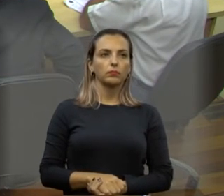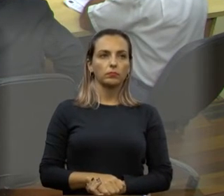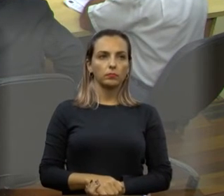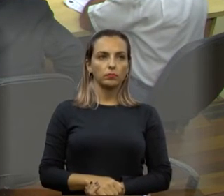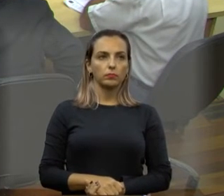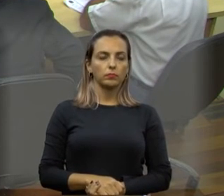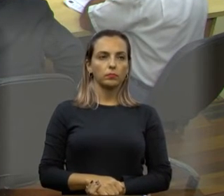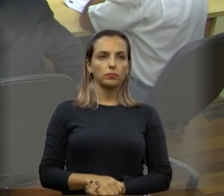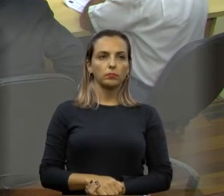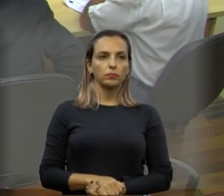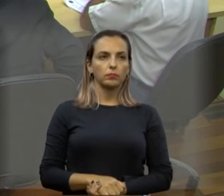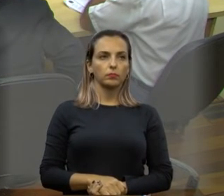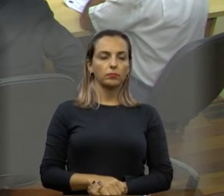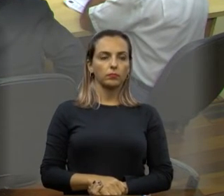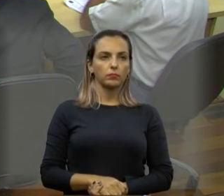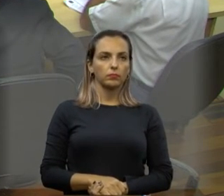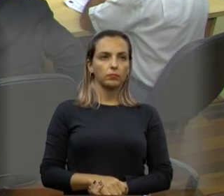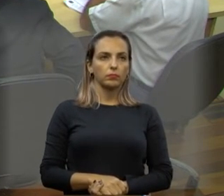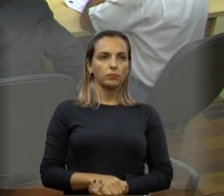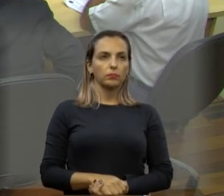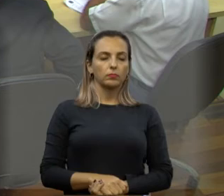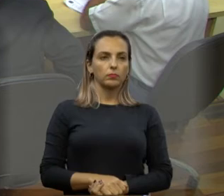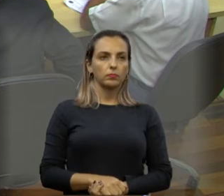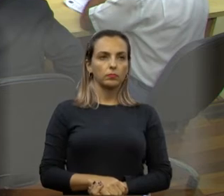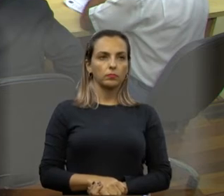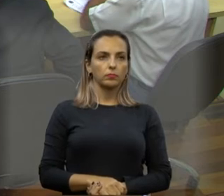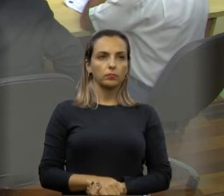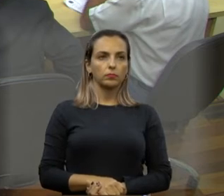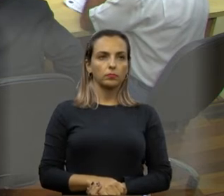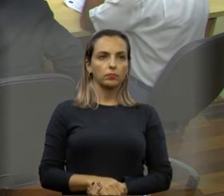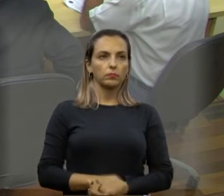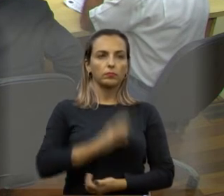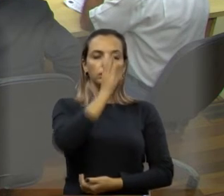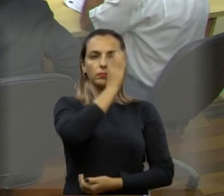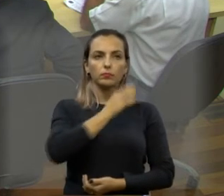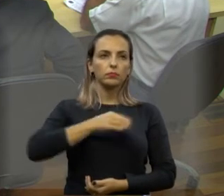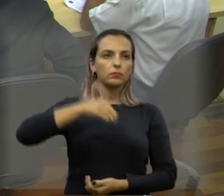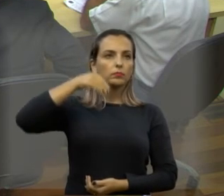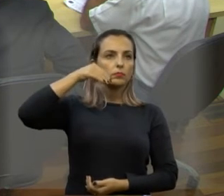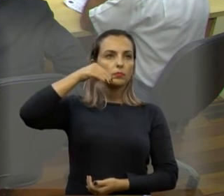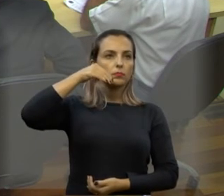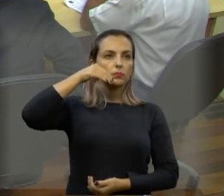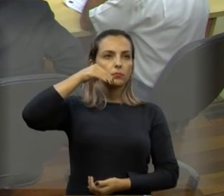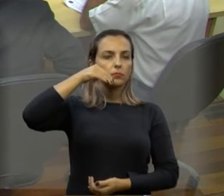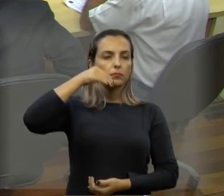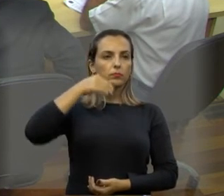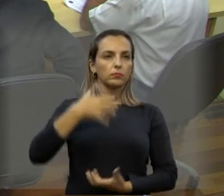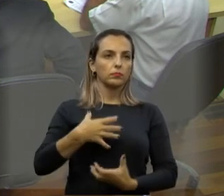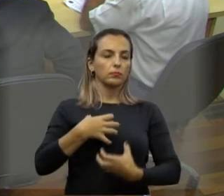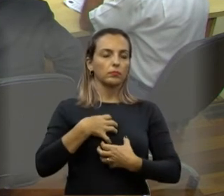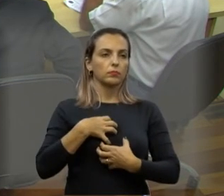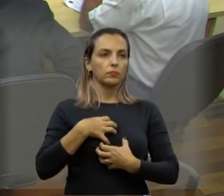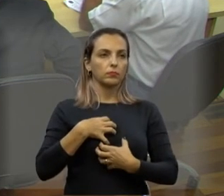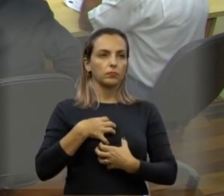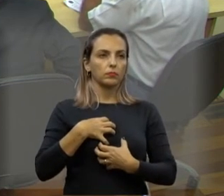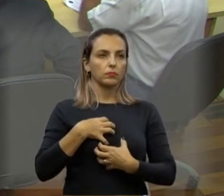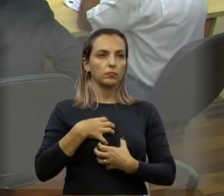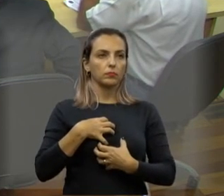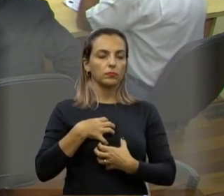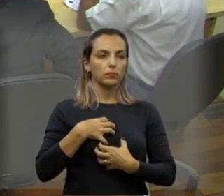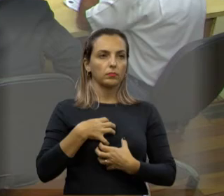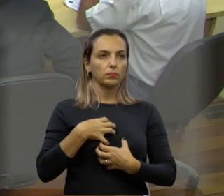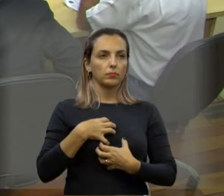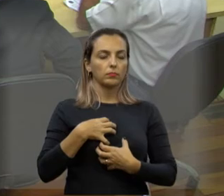Elas o vereador João Clemente se sente mais com